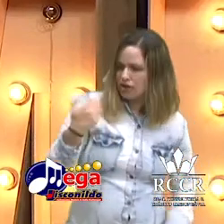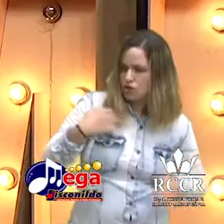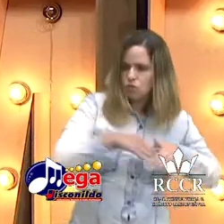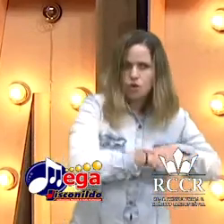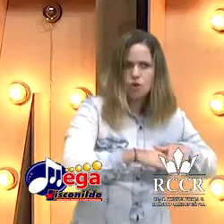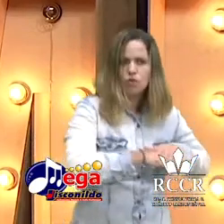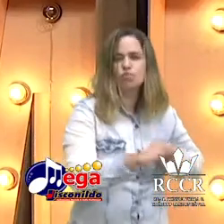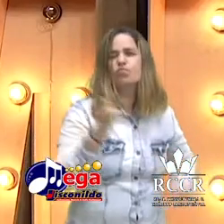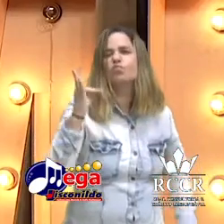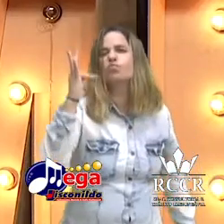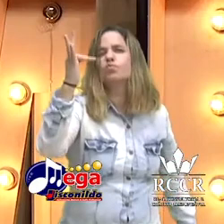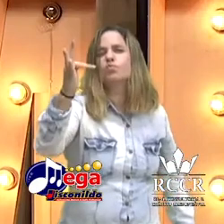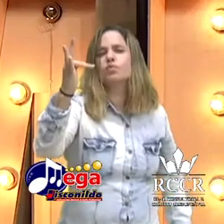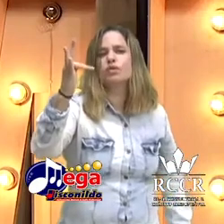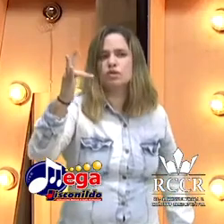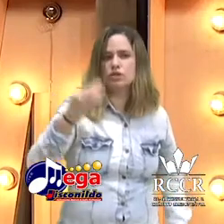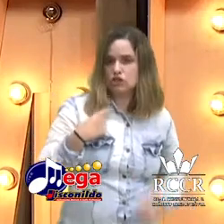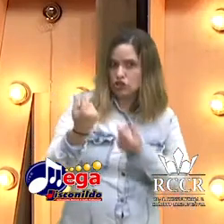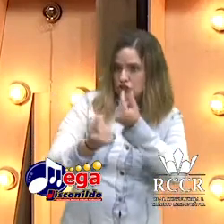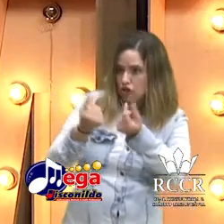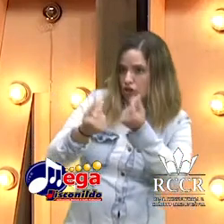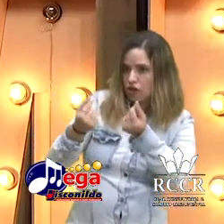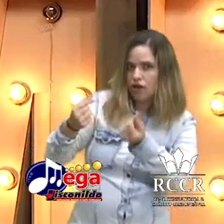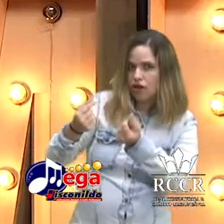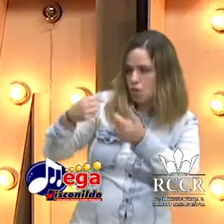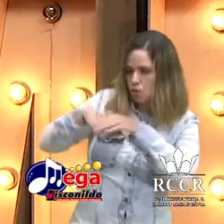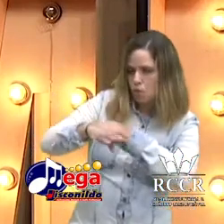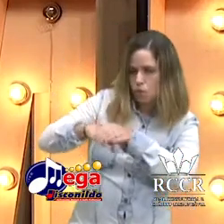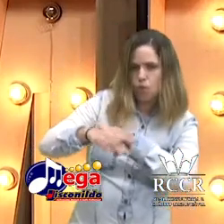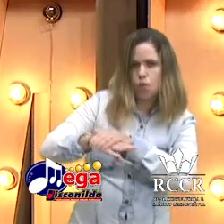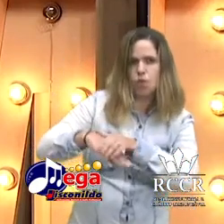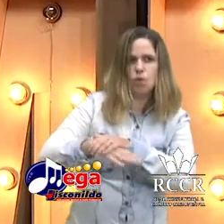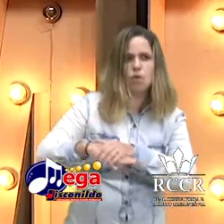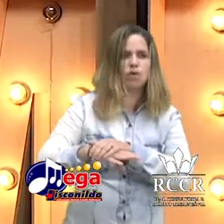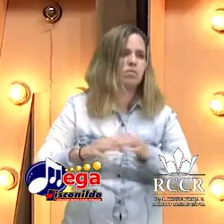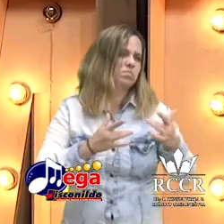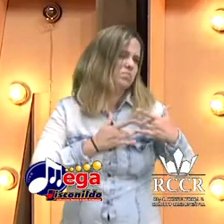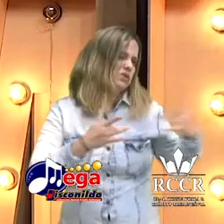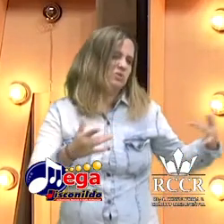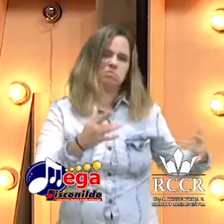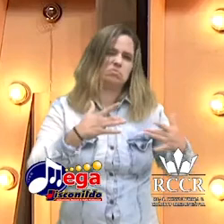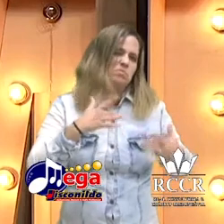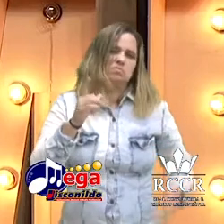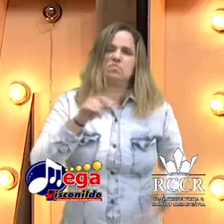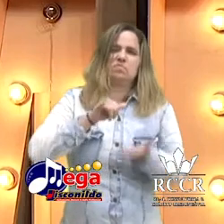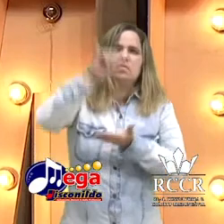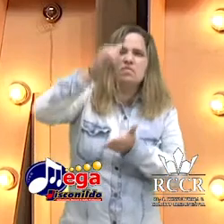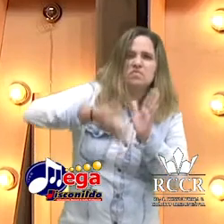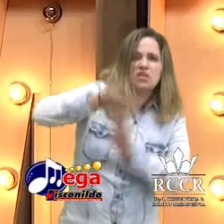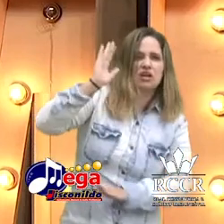futuro. Ter mais e falar: não, mas a gente não merece. Não, é usufruir. Em